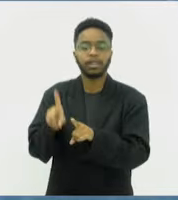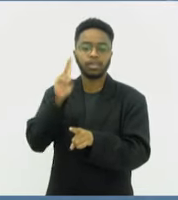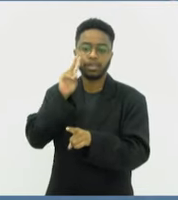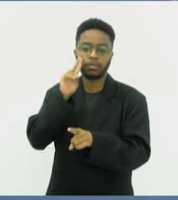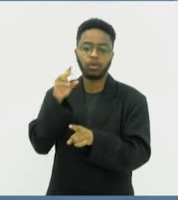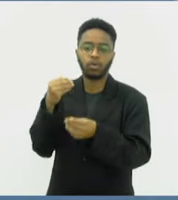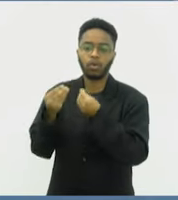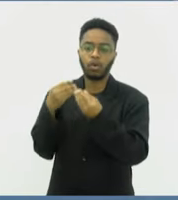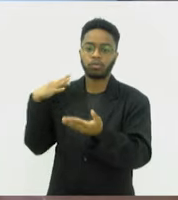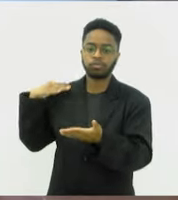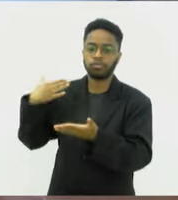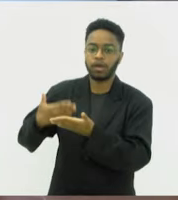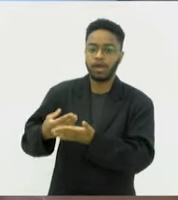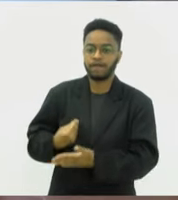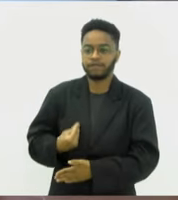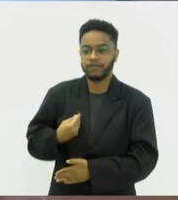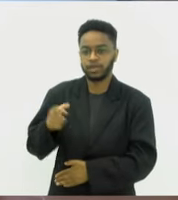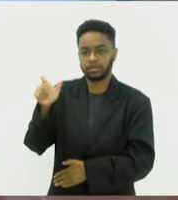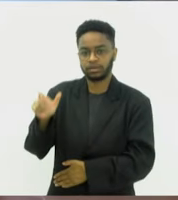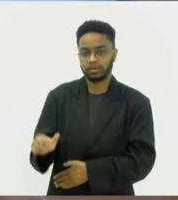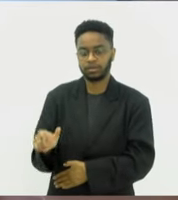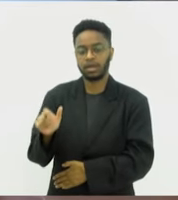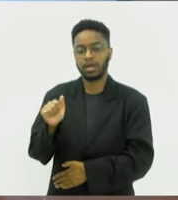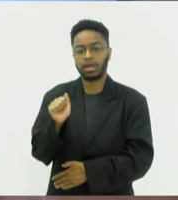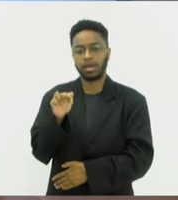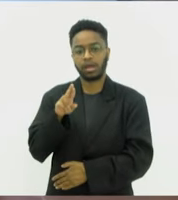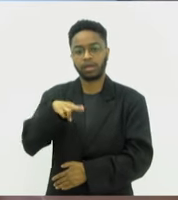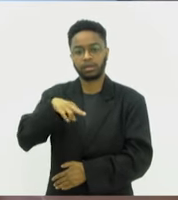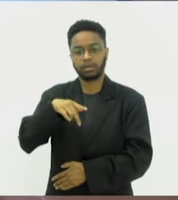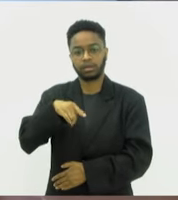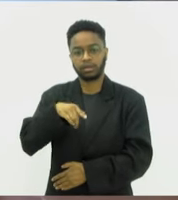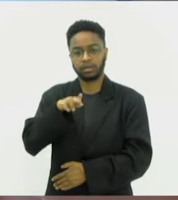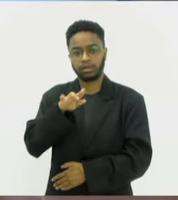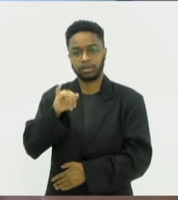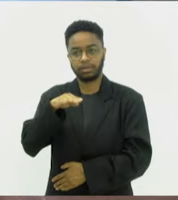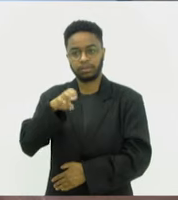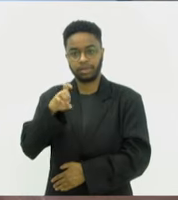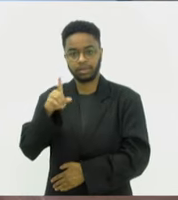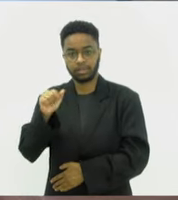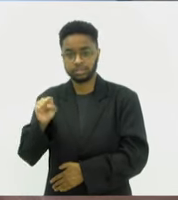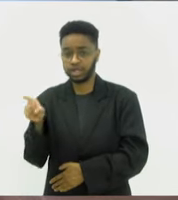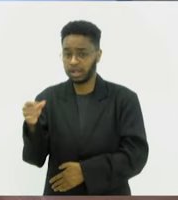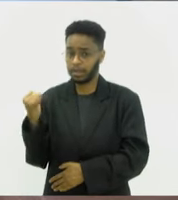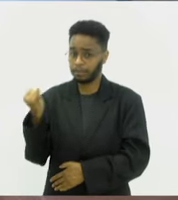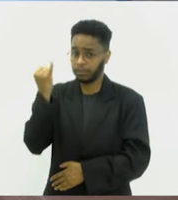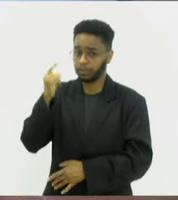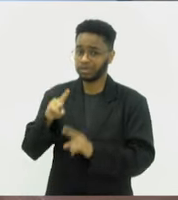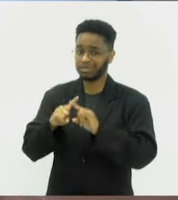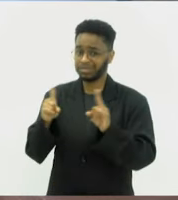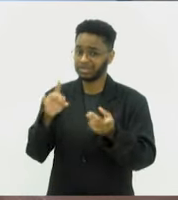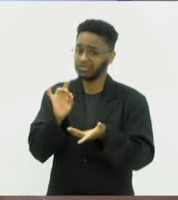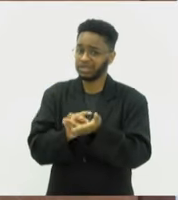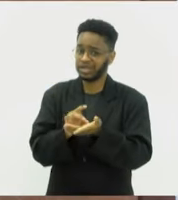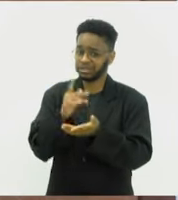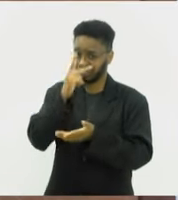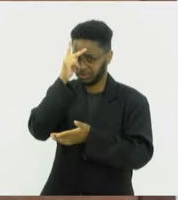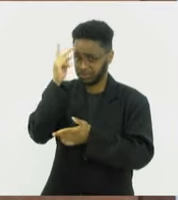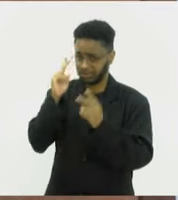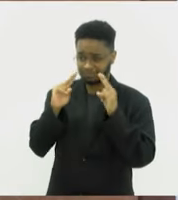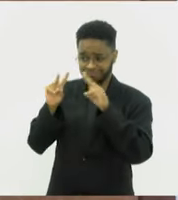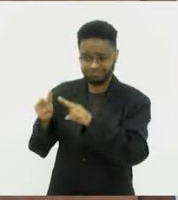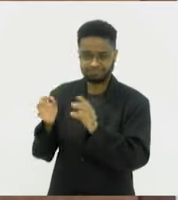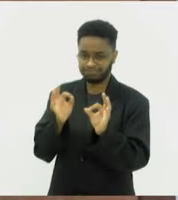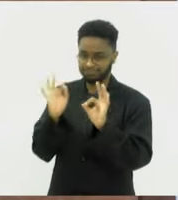de Arquimedes Memória. Arquiteto que, apesar da importância, segundo Diego, não teve o reconhecimento merecido. Arquimedes